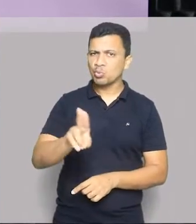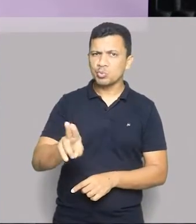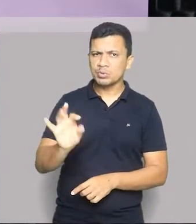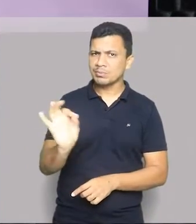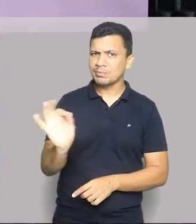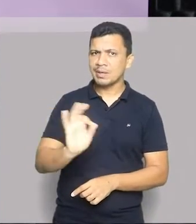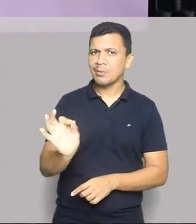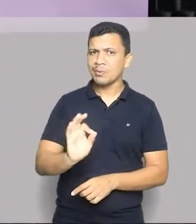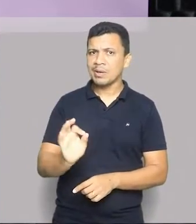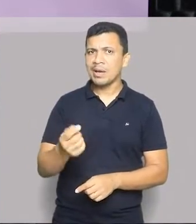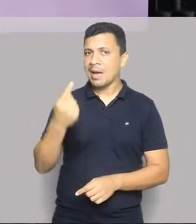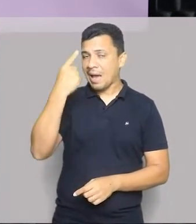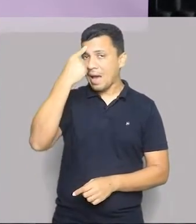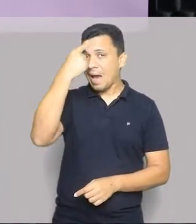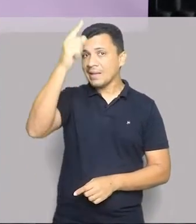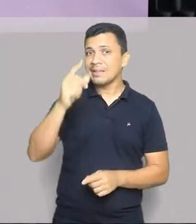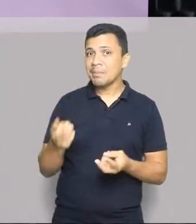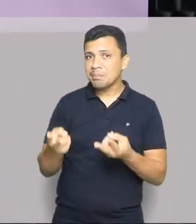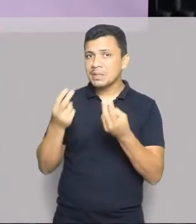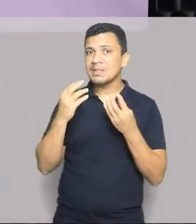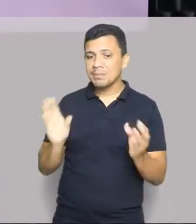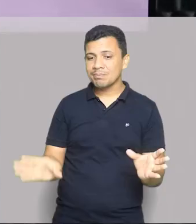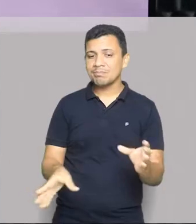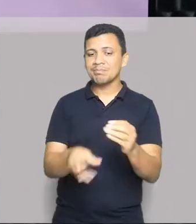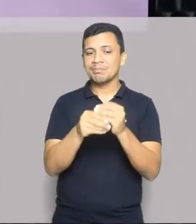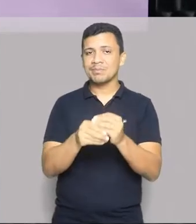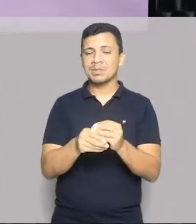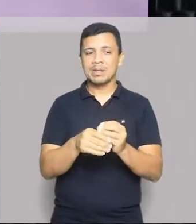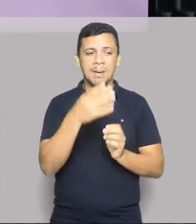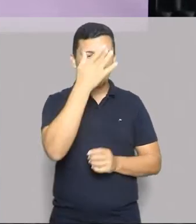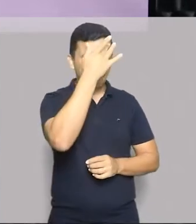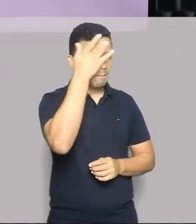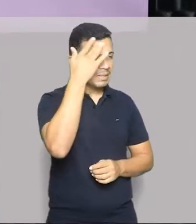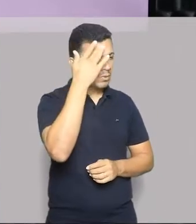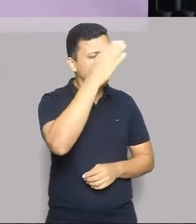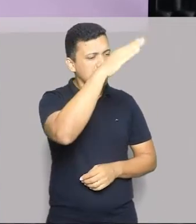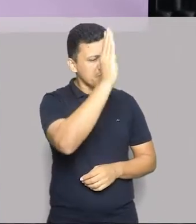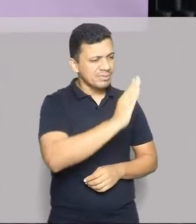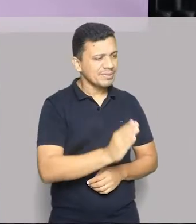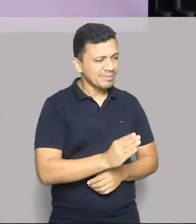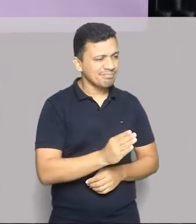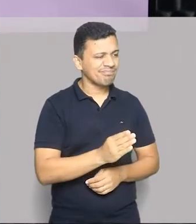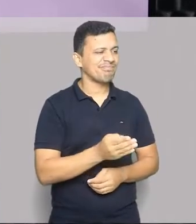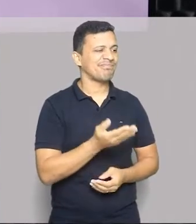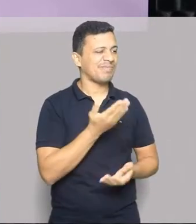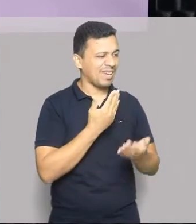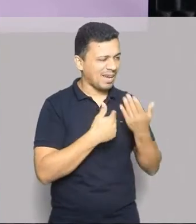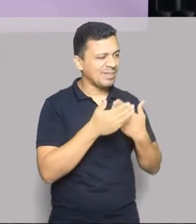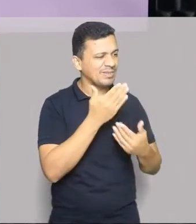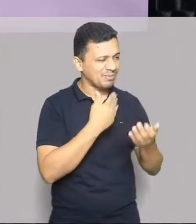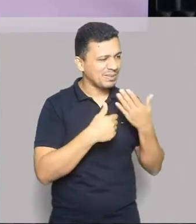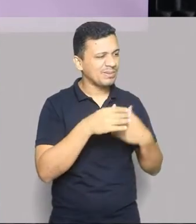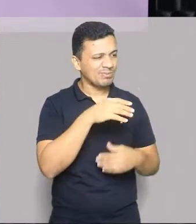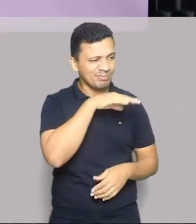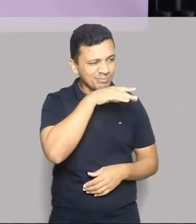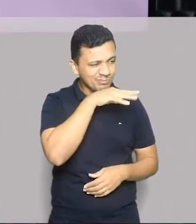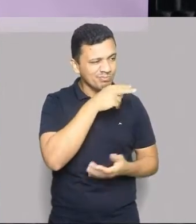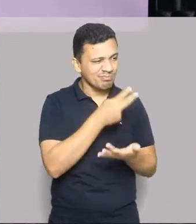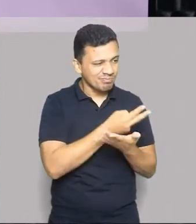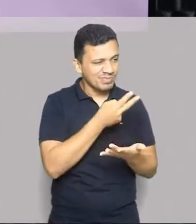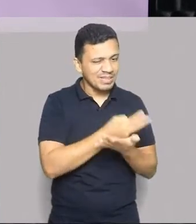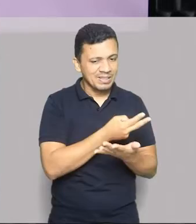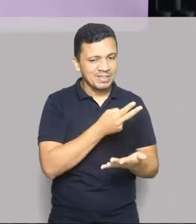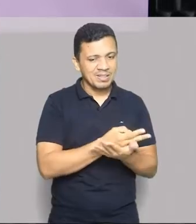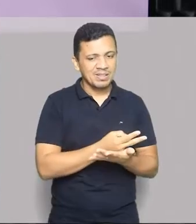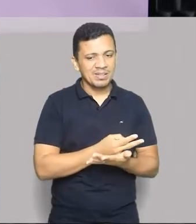é nítida, a ideia de adição. Os brasileiros não só se alimentam mal, como também, não só, como também da